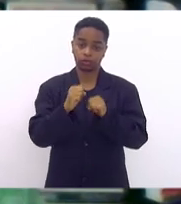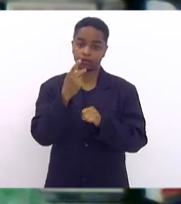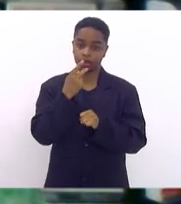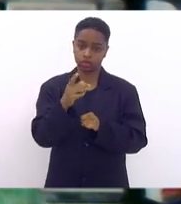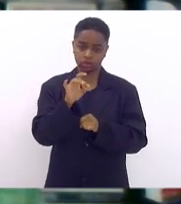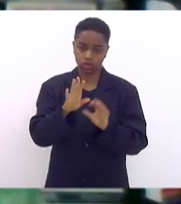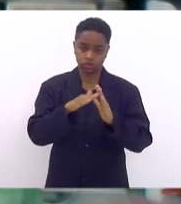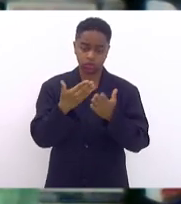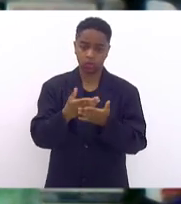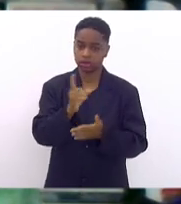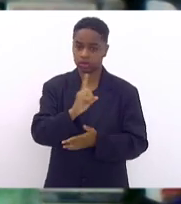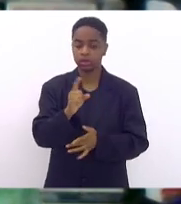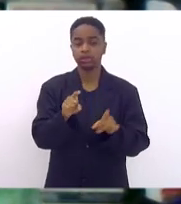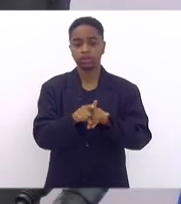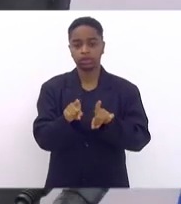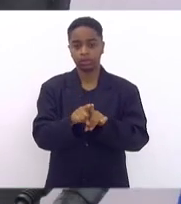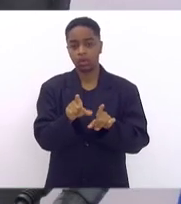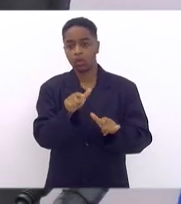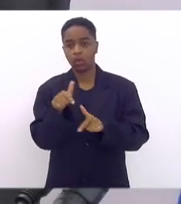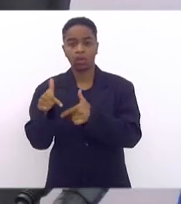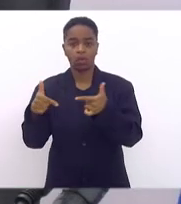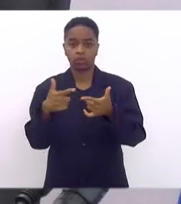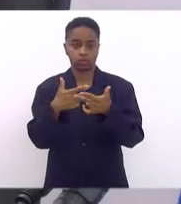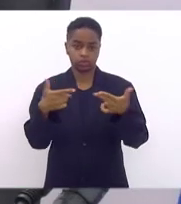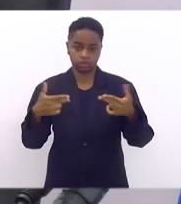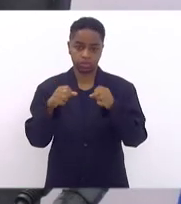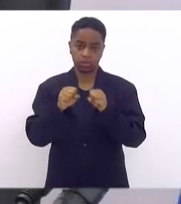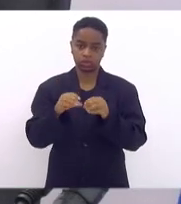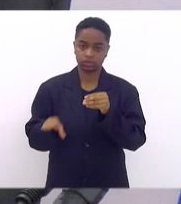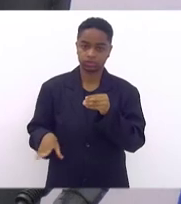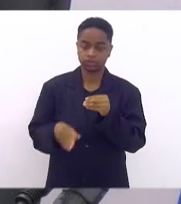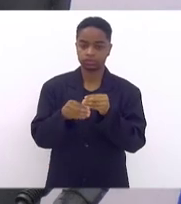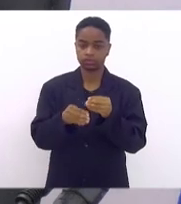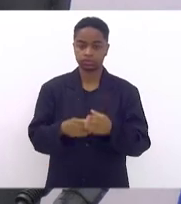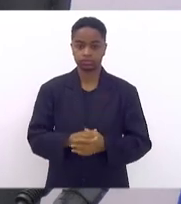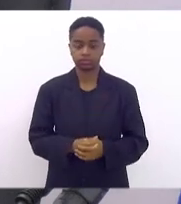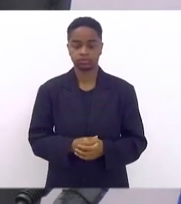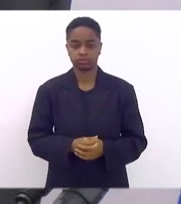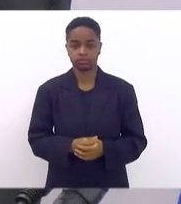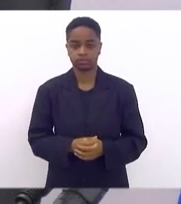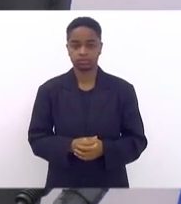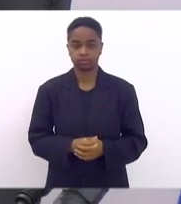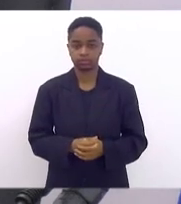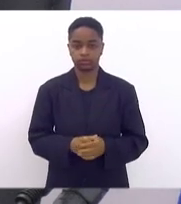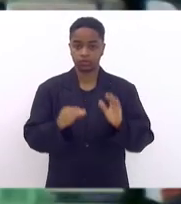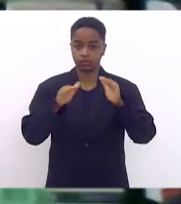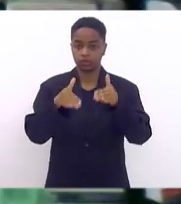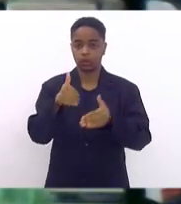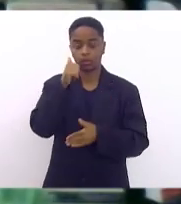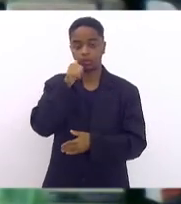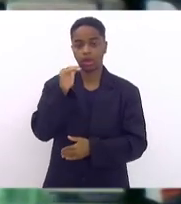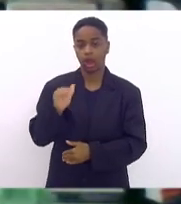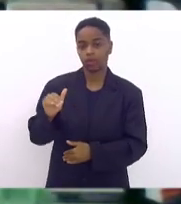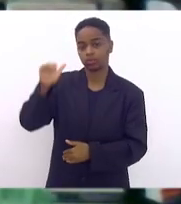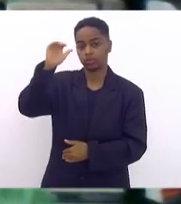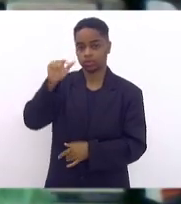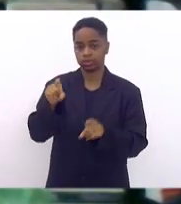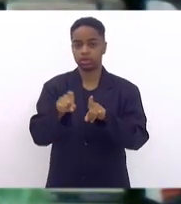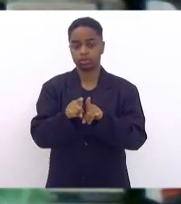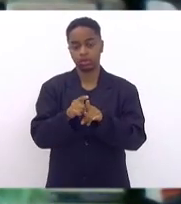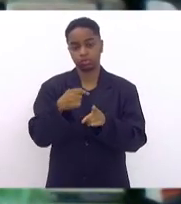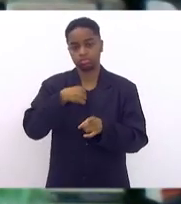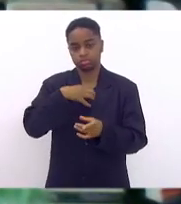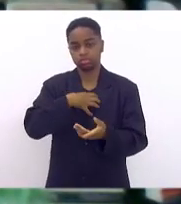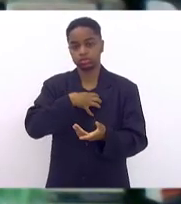me foi perguntado da escola, mas eu gostaria de adicionar, que para mulheres adultas também. Esse é um incômodo pessoal que eu